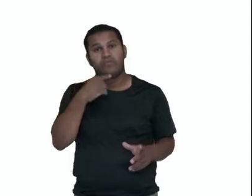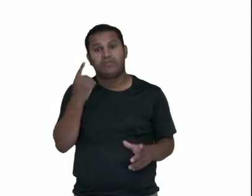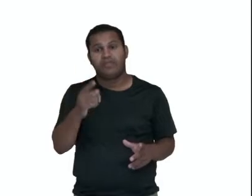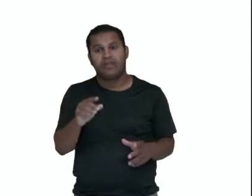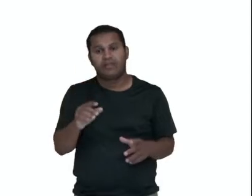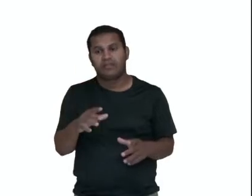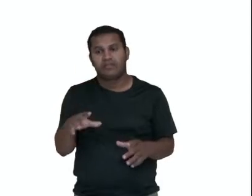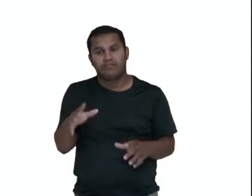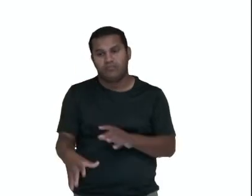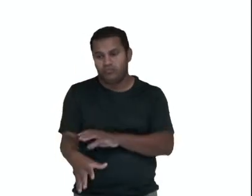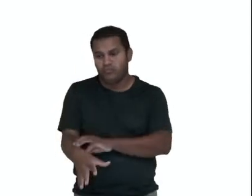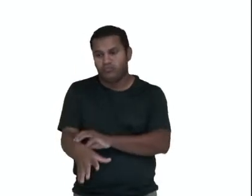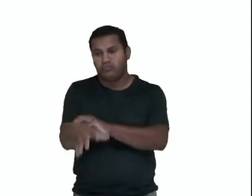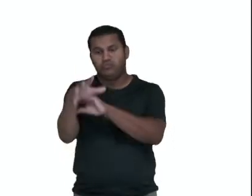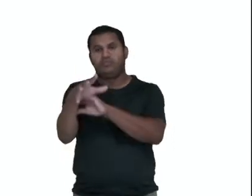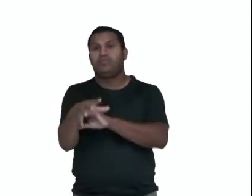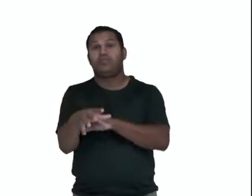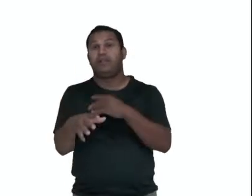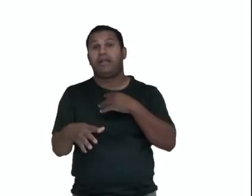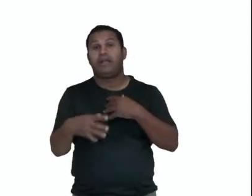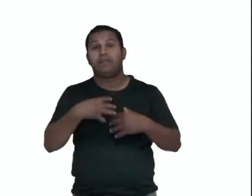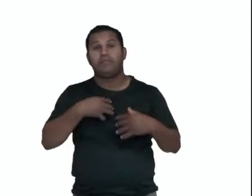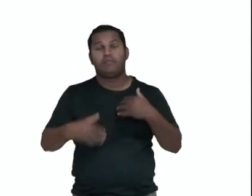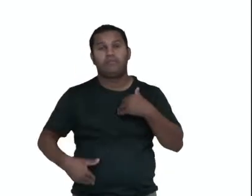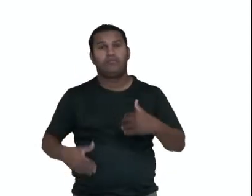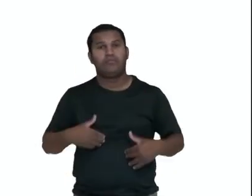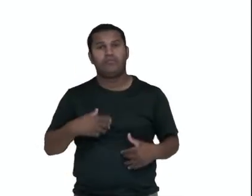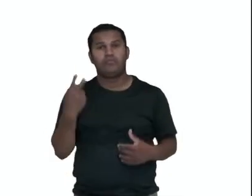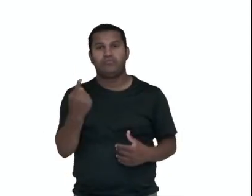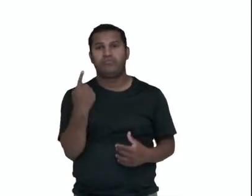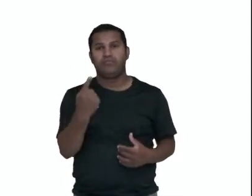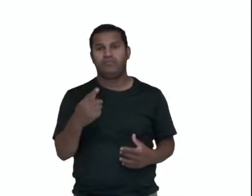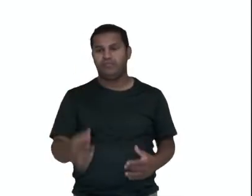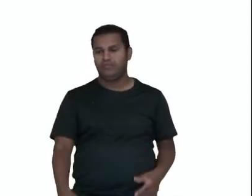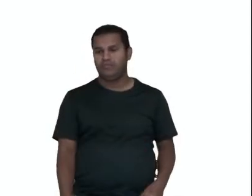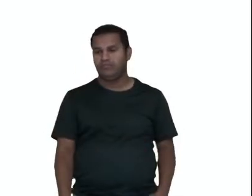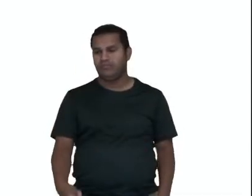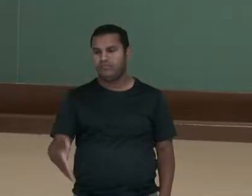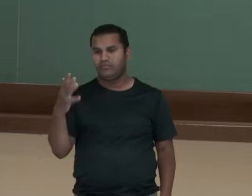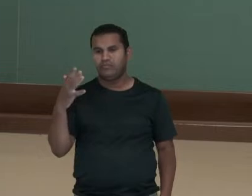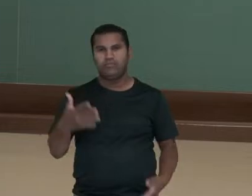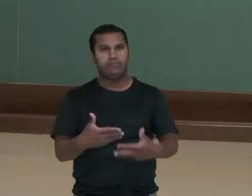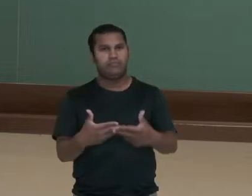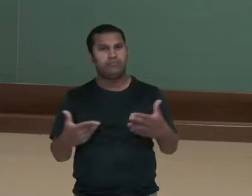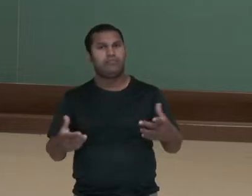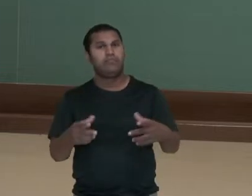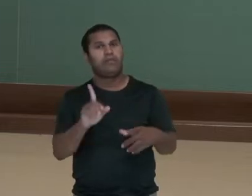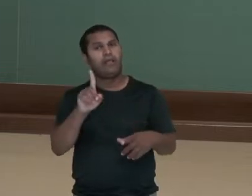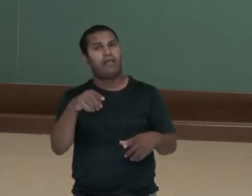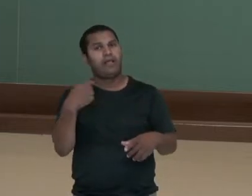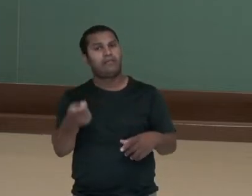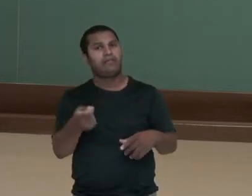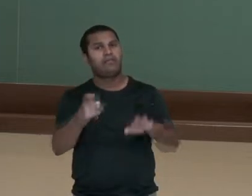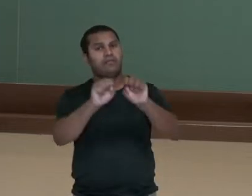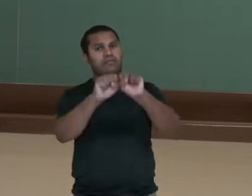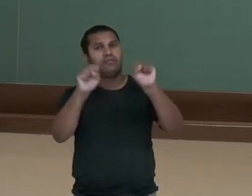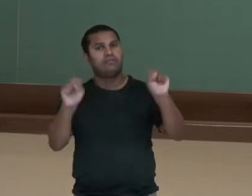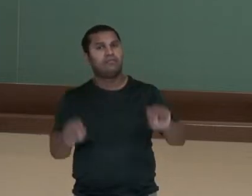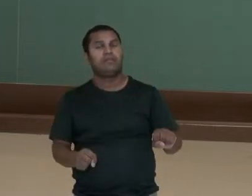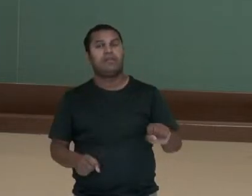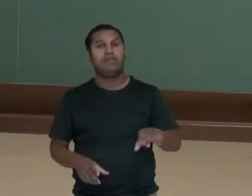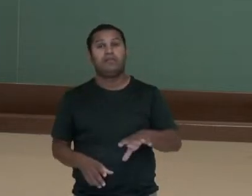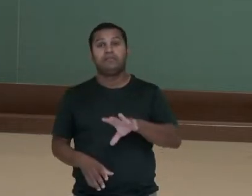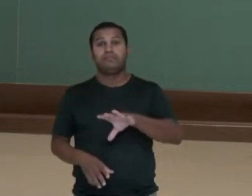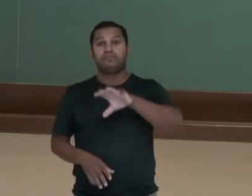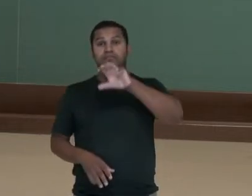reprodutor, sistema circulatório, respiratório. Então, esses sistemas, o conjunto desses sistemas, vai formar um